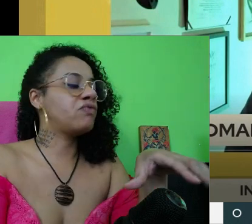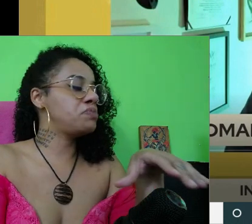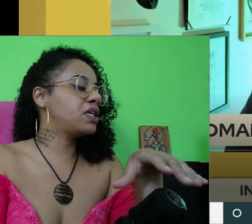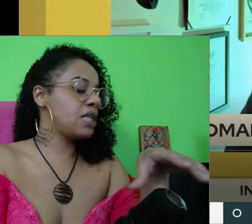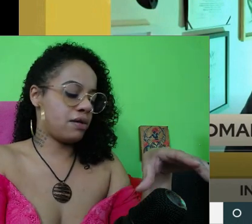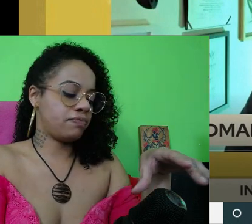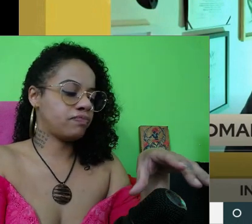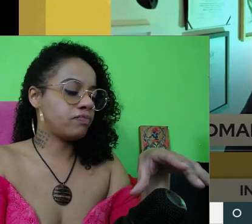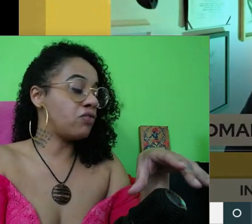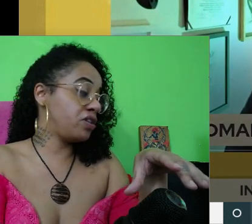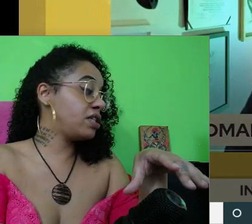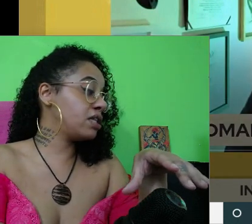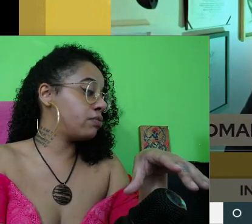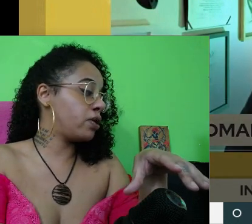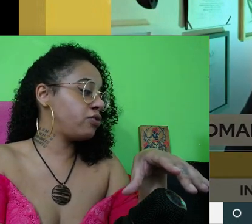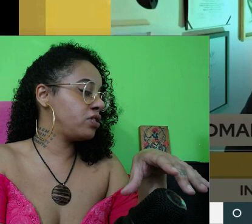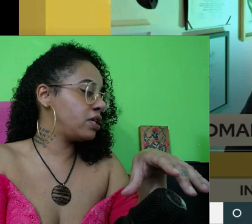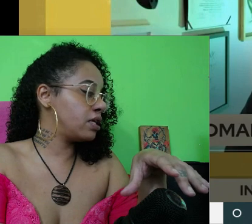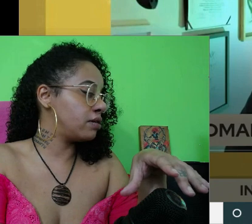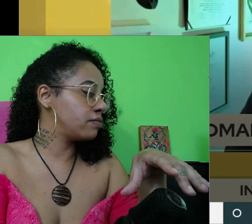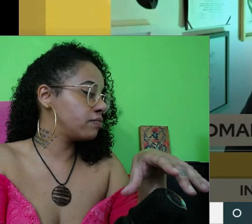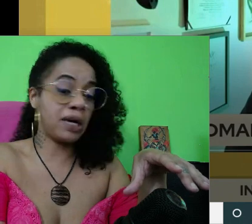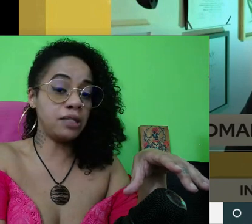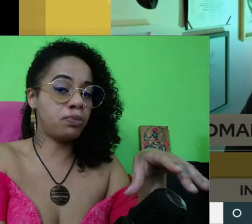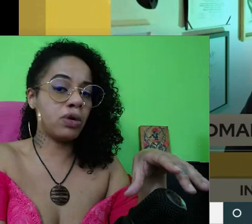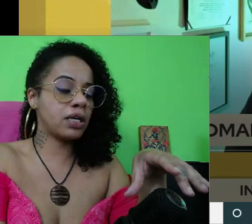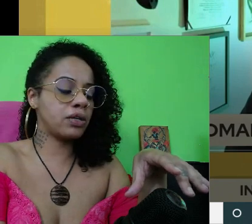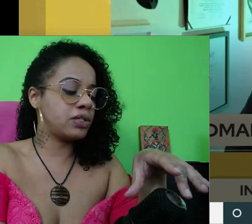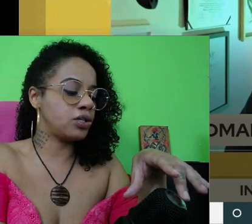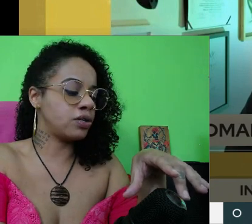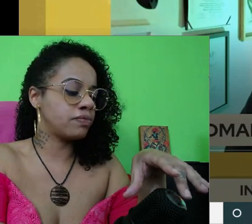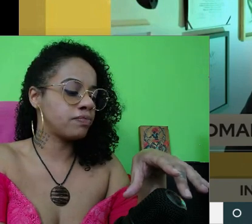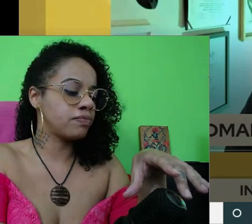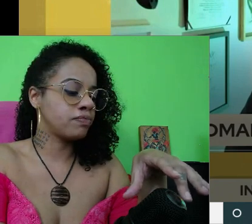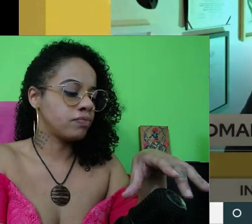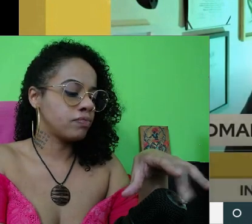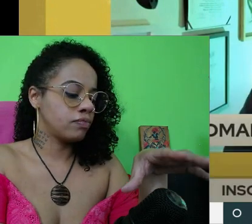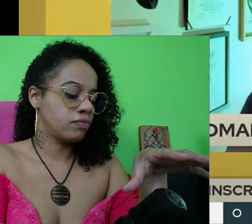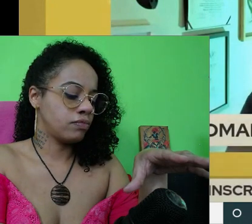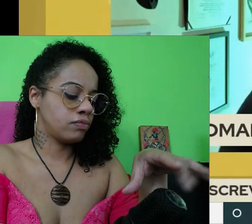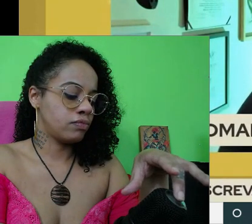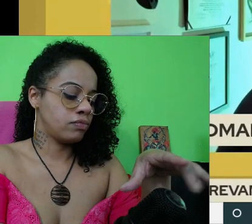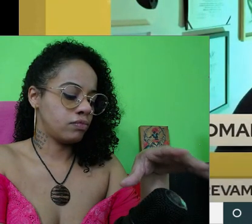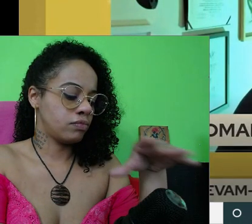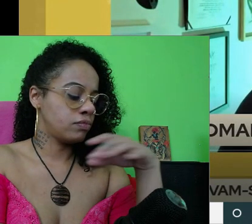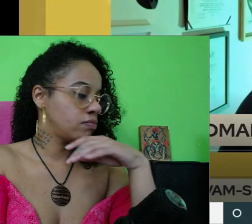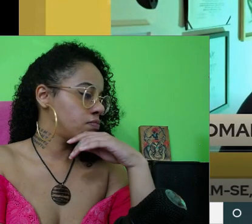vou me entender eu vou entender uma hora eu vou entender por mais burra que eu seja